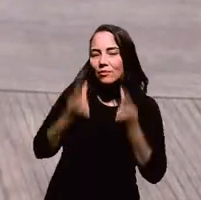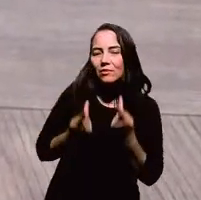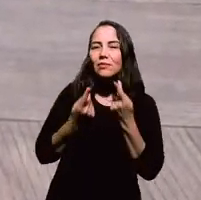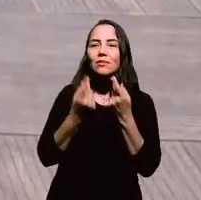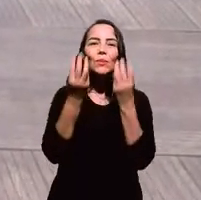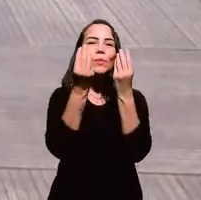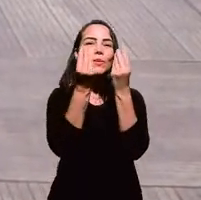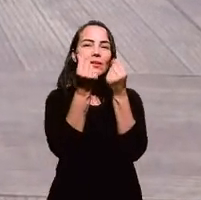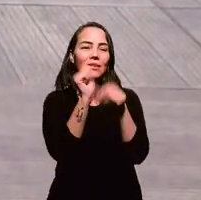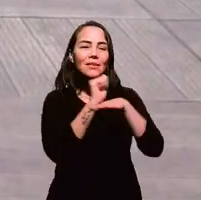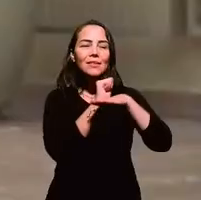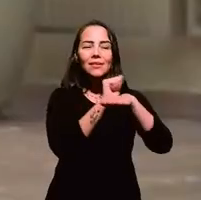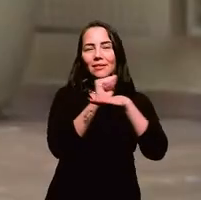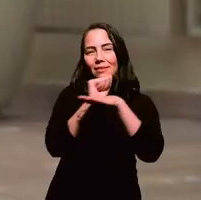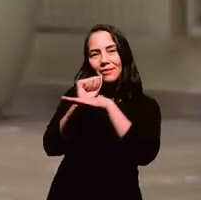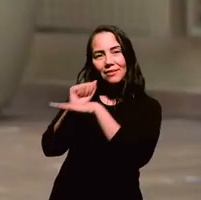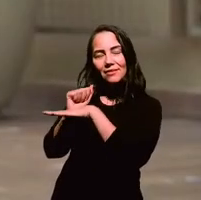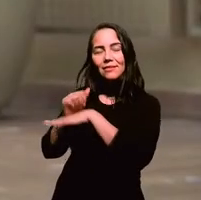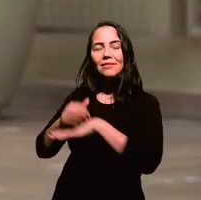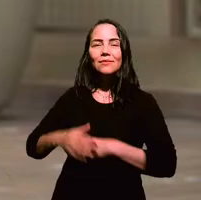atendimento.